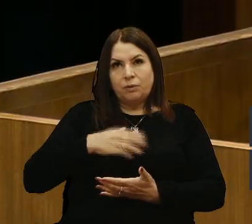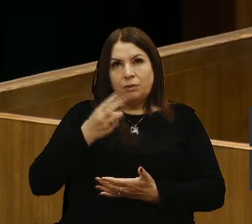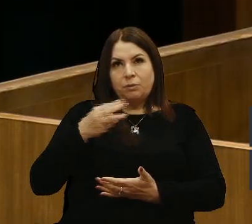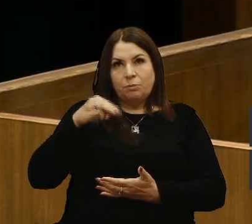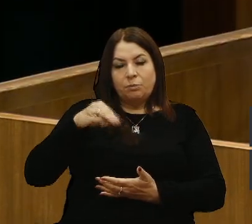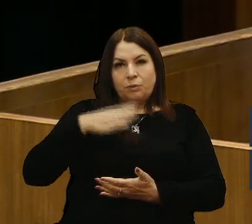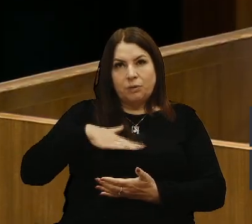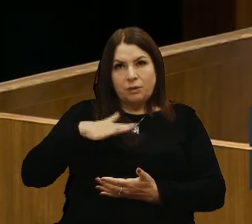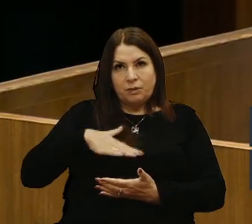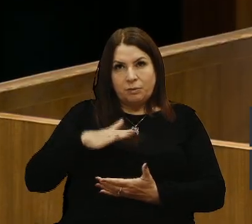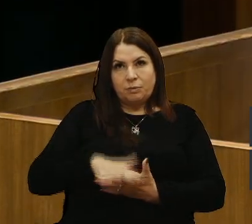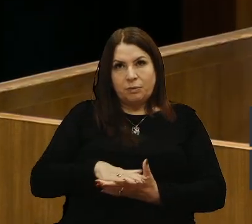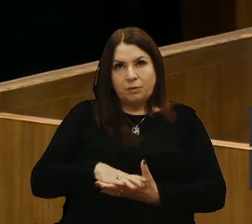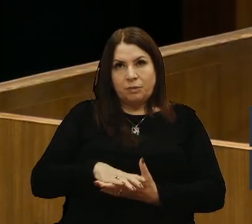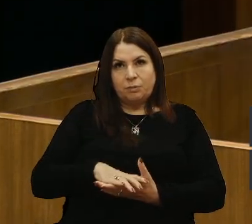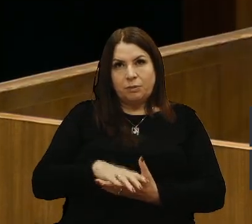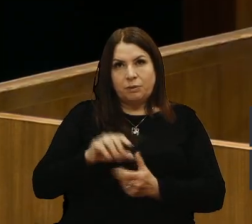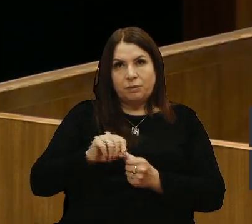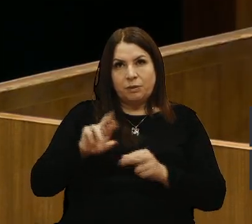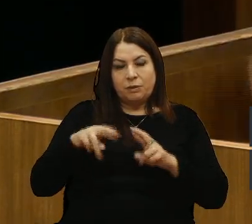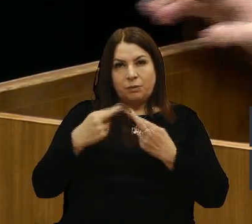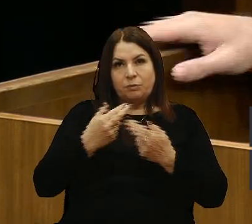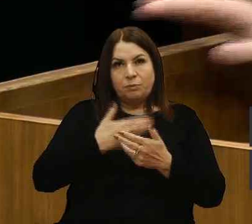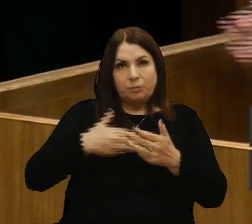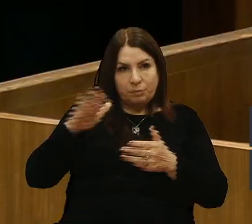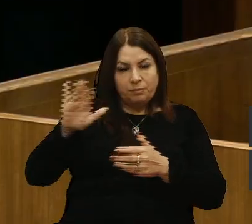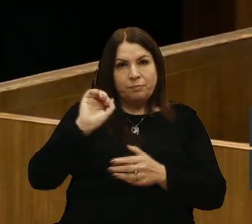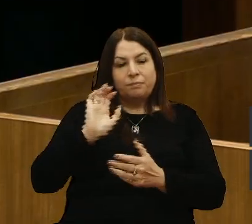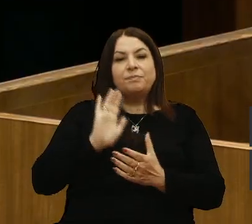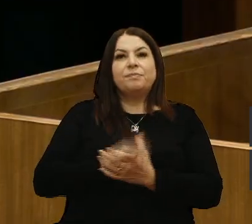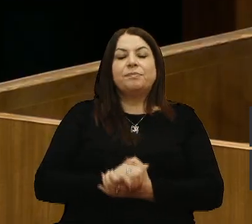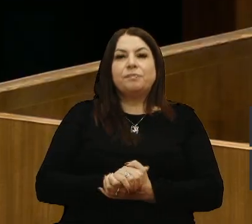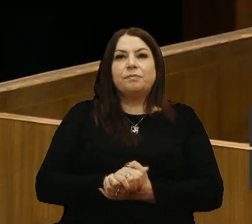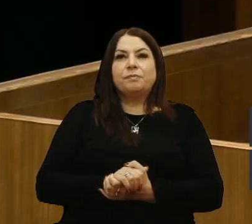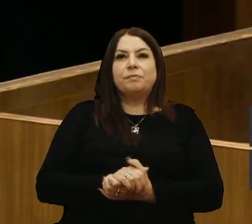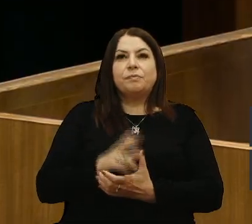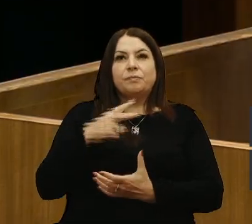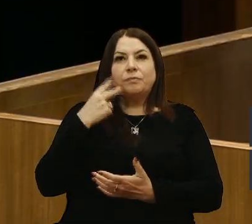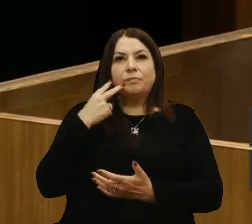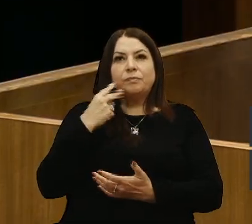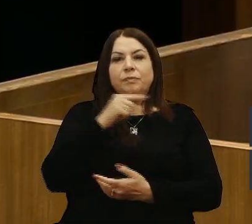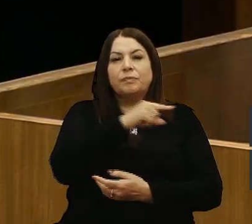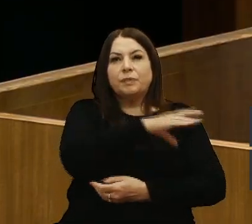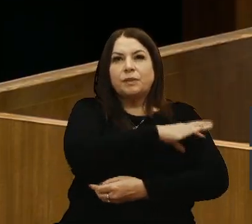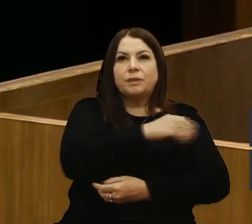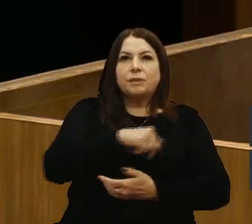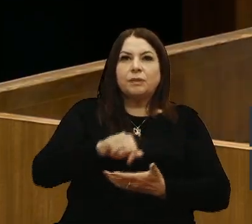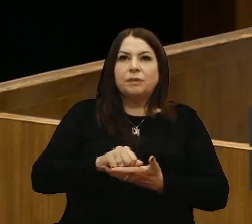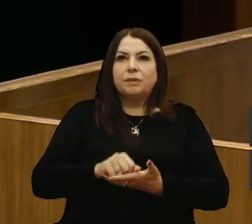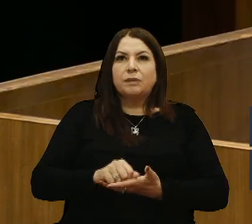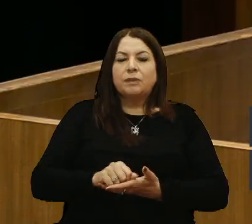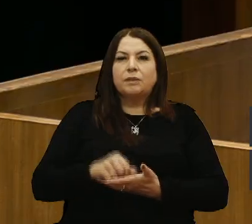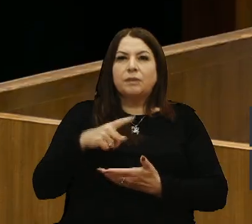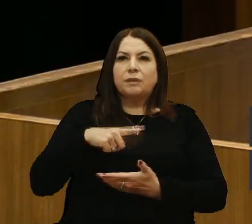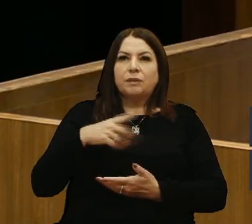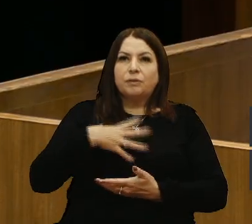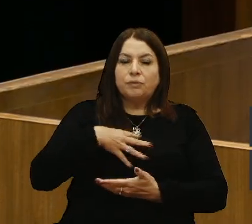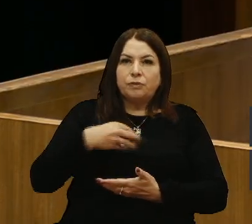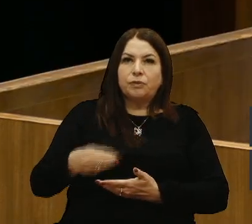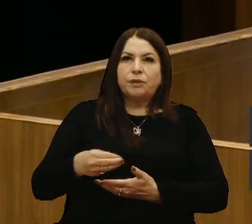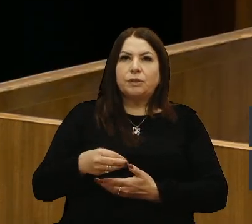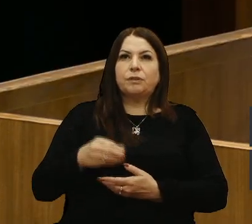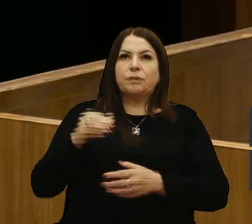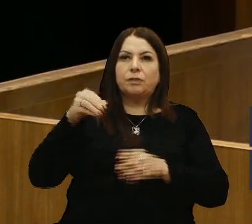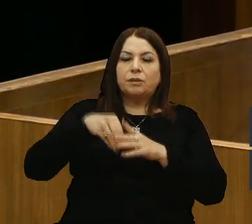minutos, calma, a gente pode fazer até uma audiência pública aqui, peraí. Então, assim, vereador Capitão, eu queria dizer que se eles têm filhos, se eles têm alguém